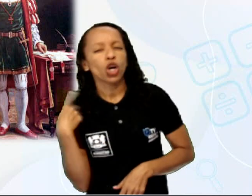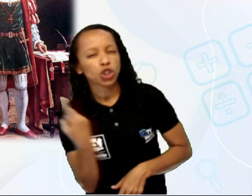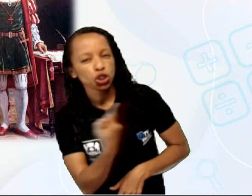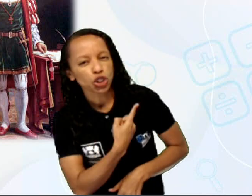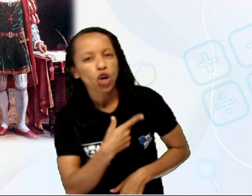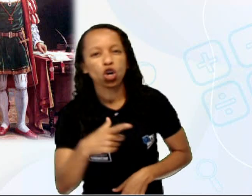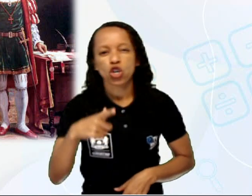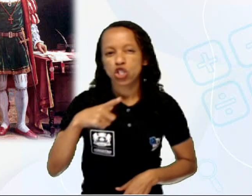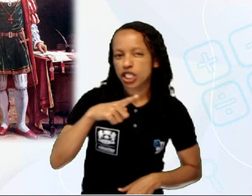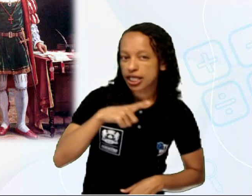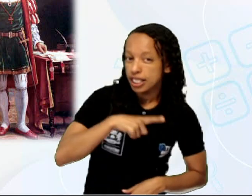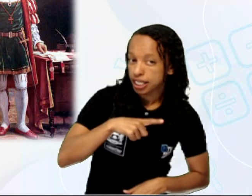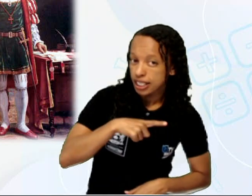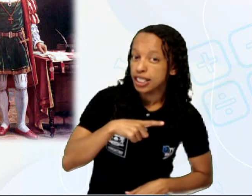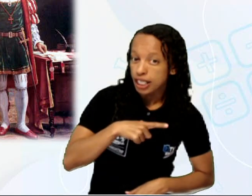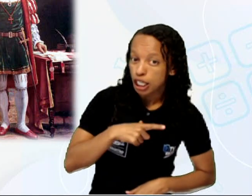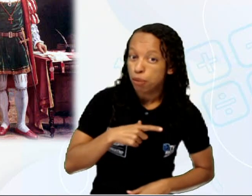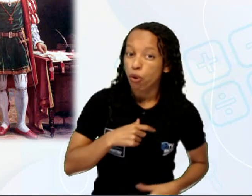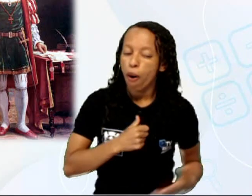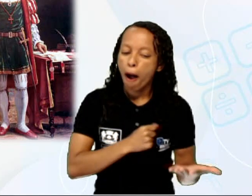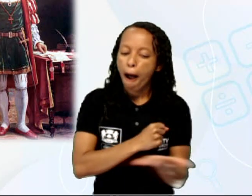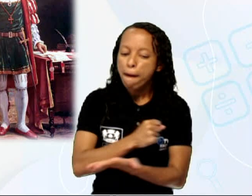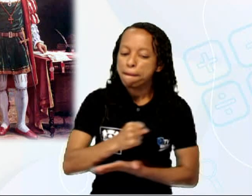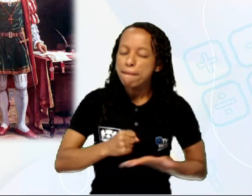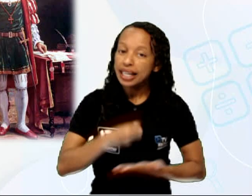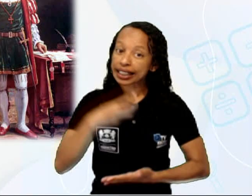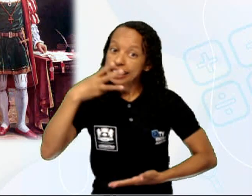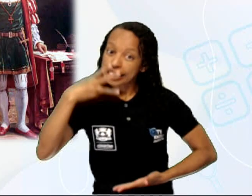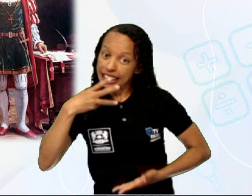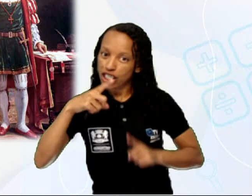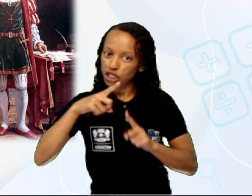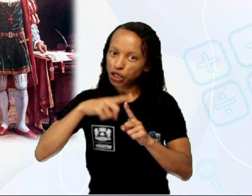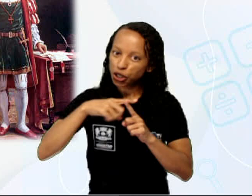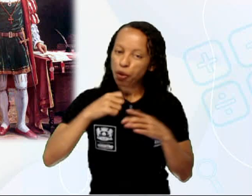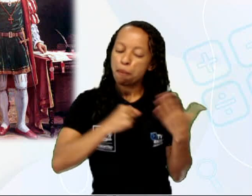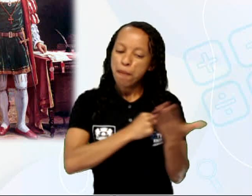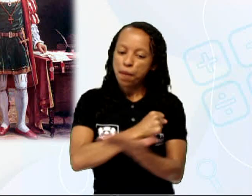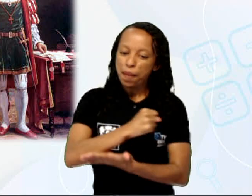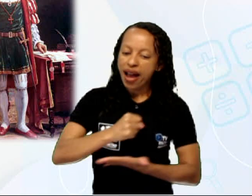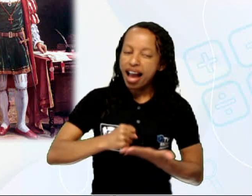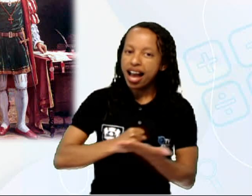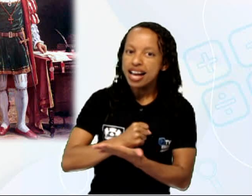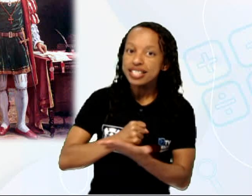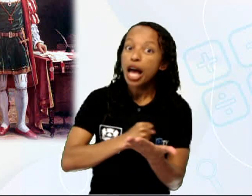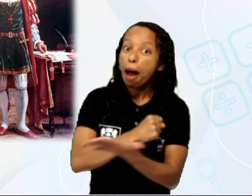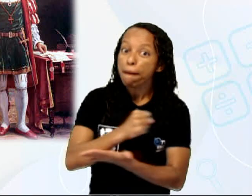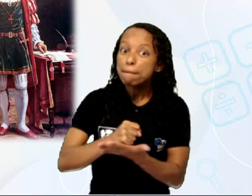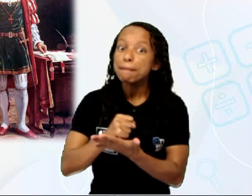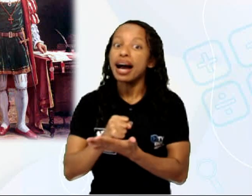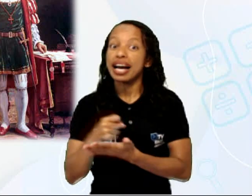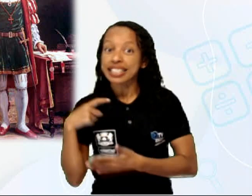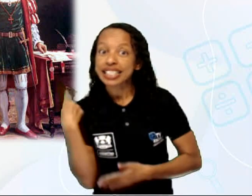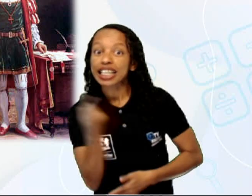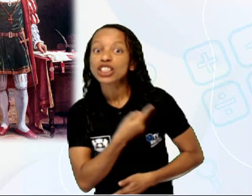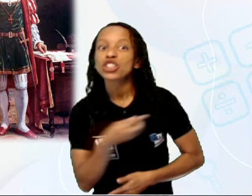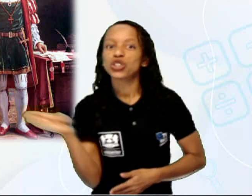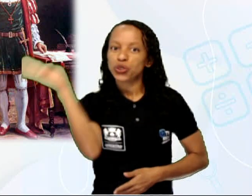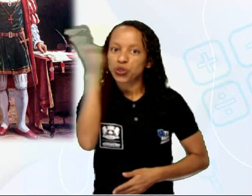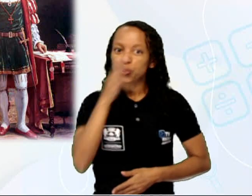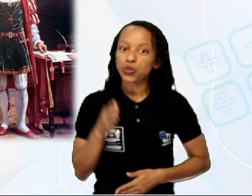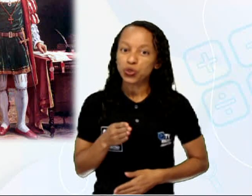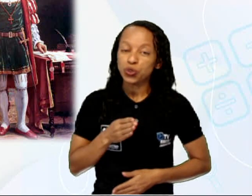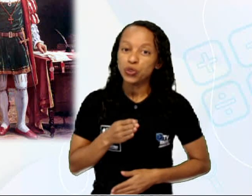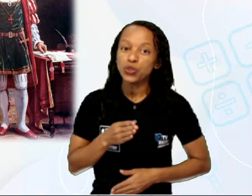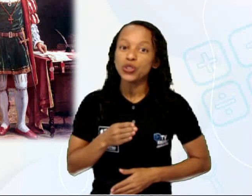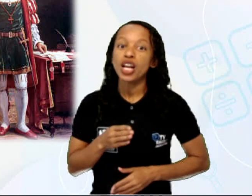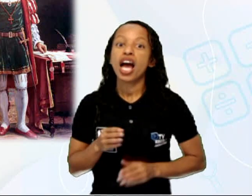básicos que formaram a nossa cultura, né? A base da nossa cultura é a união de 3 raças,